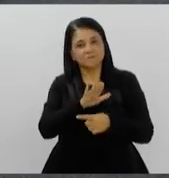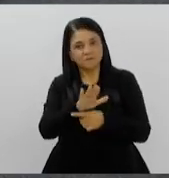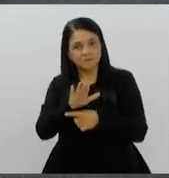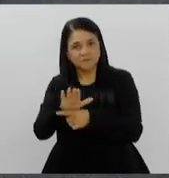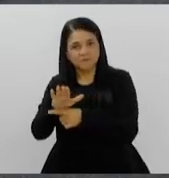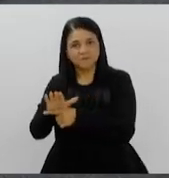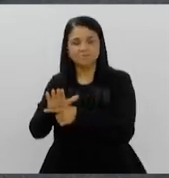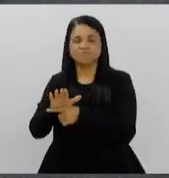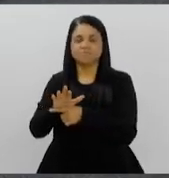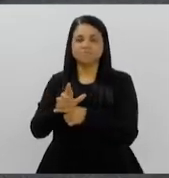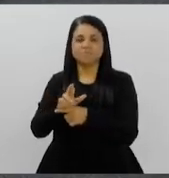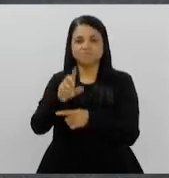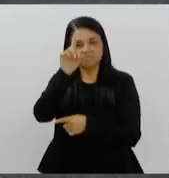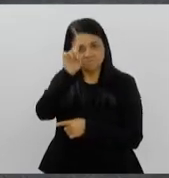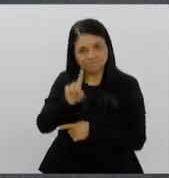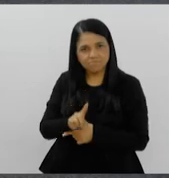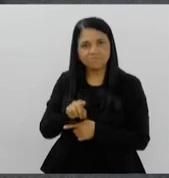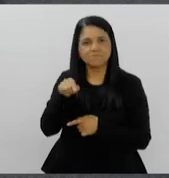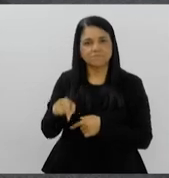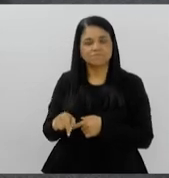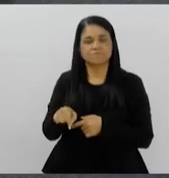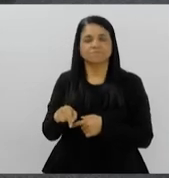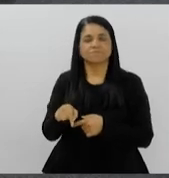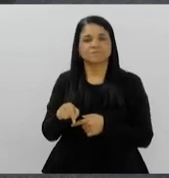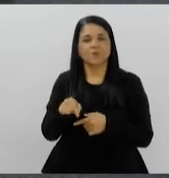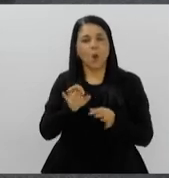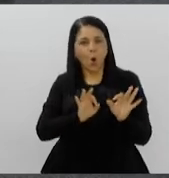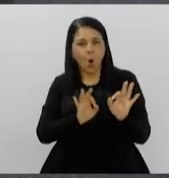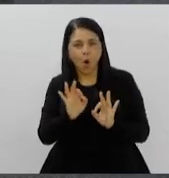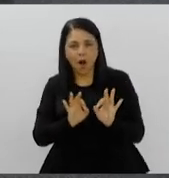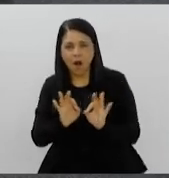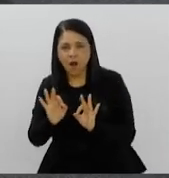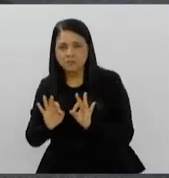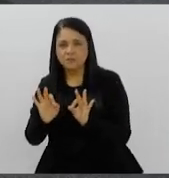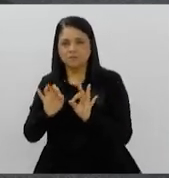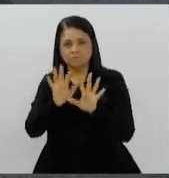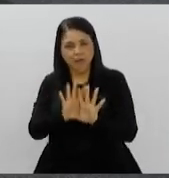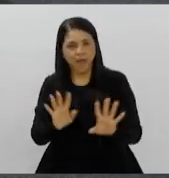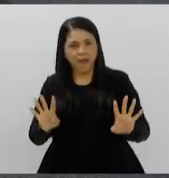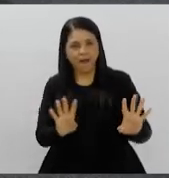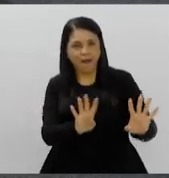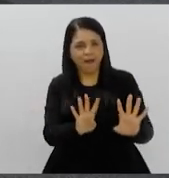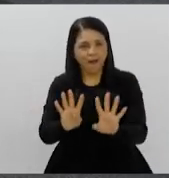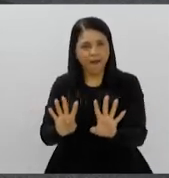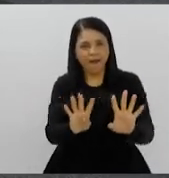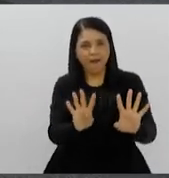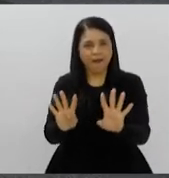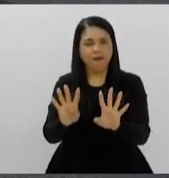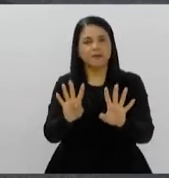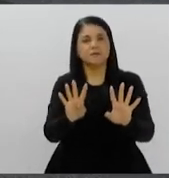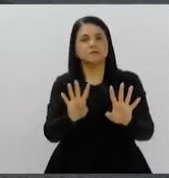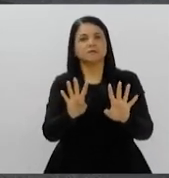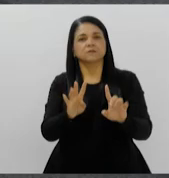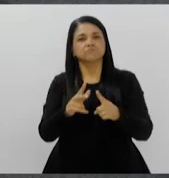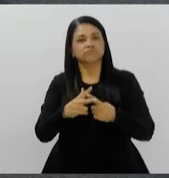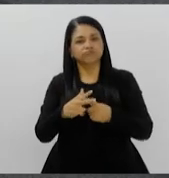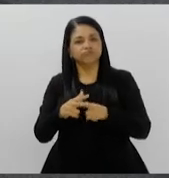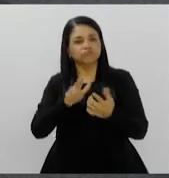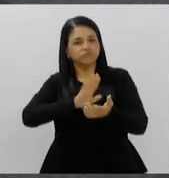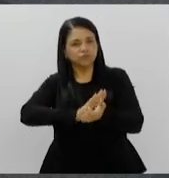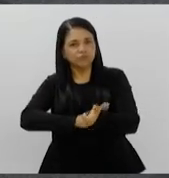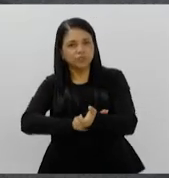lhes são devidas vão desde a organização das alas, a manutenção do ritmo e da cadência,